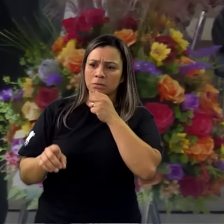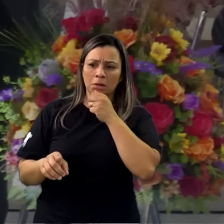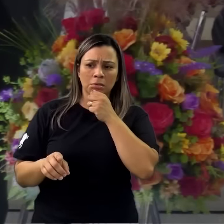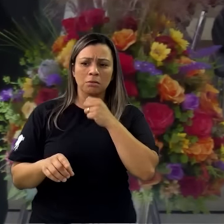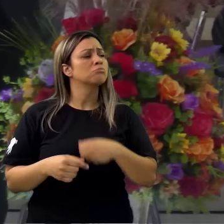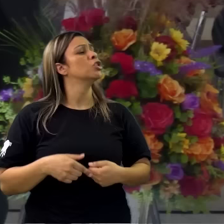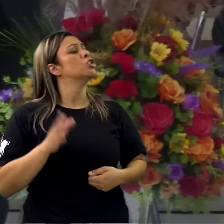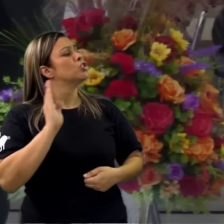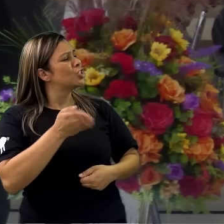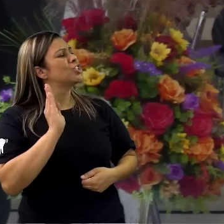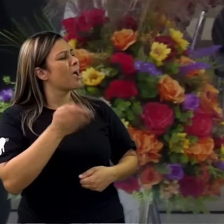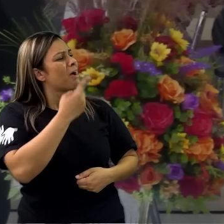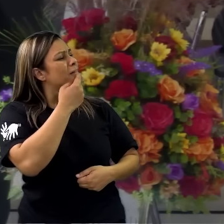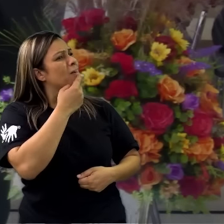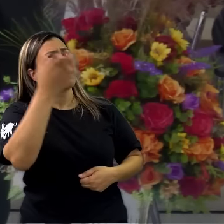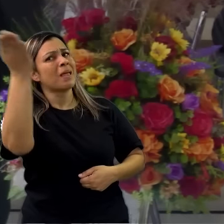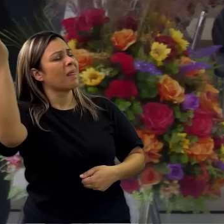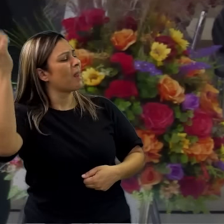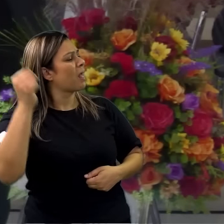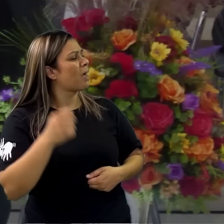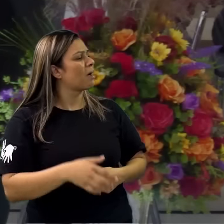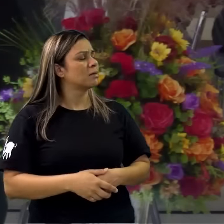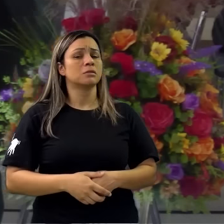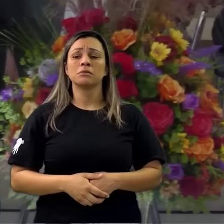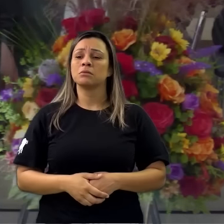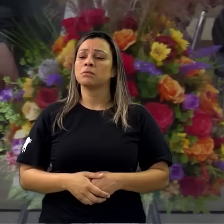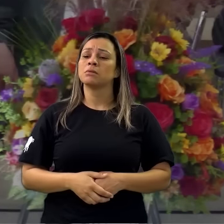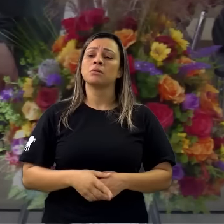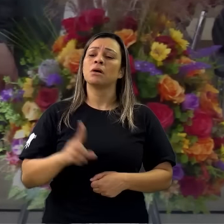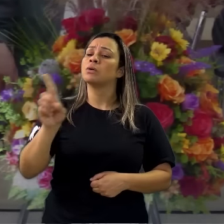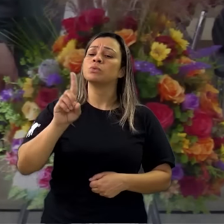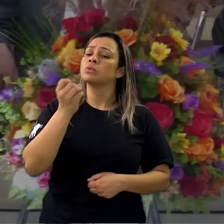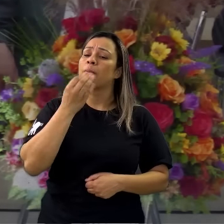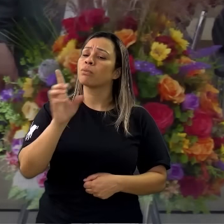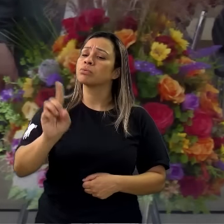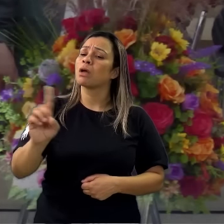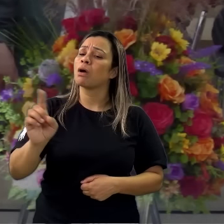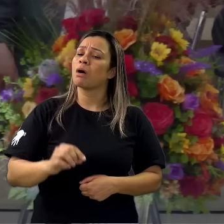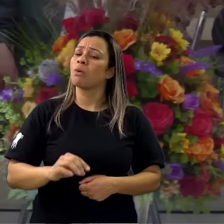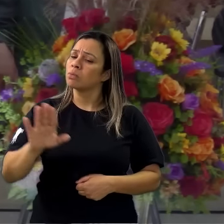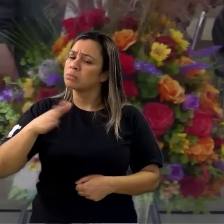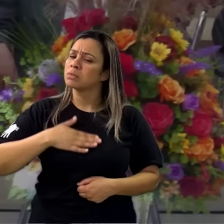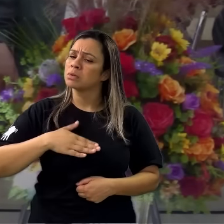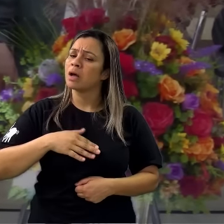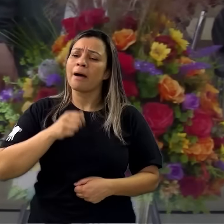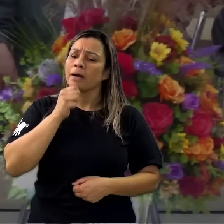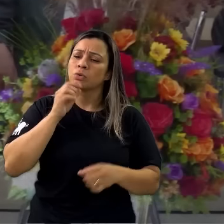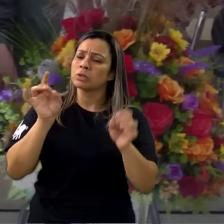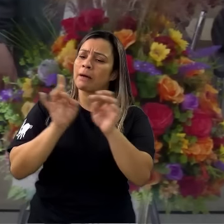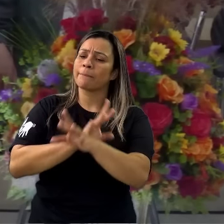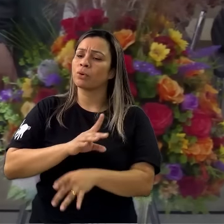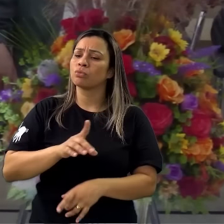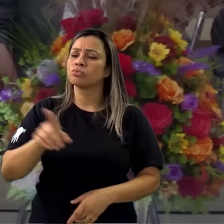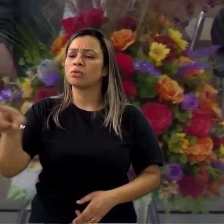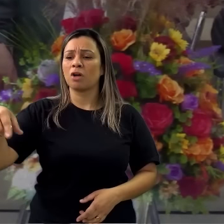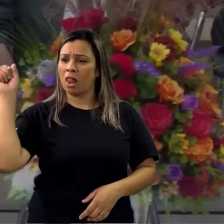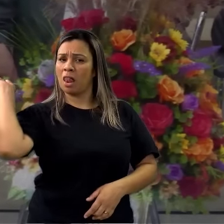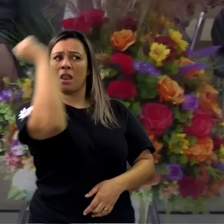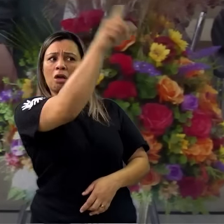verde não joga pedra nela não por que que você não joga no pé de limão me ensinou na prática é porque lá não tem